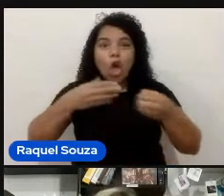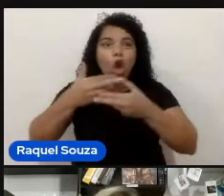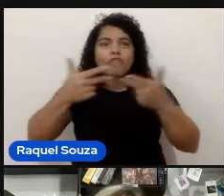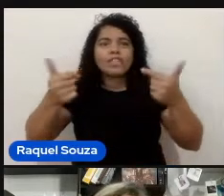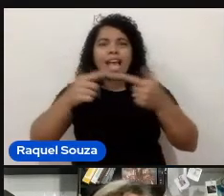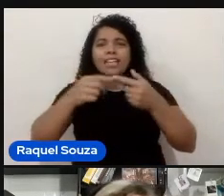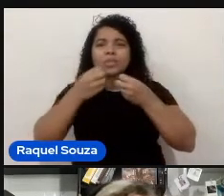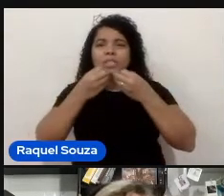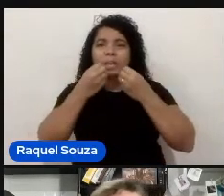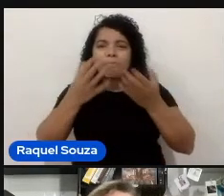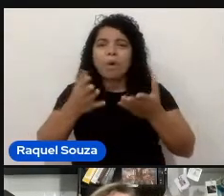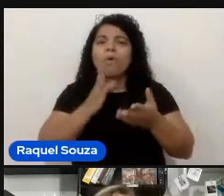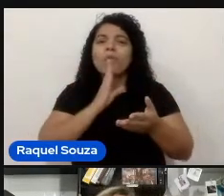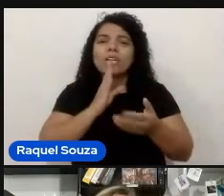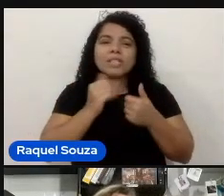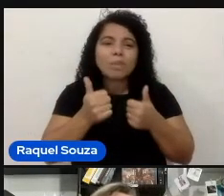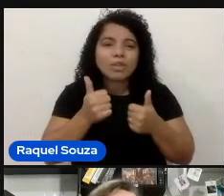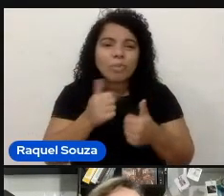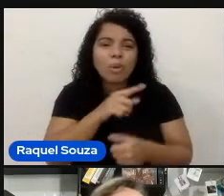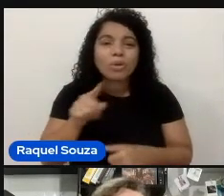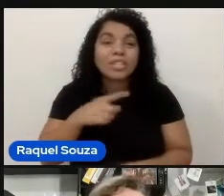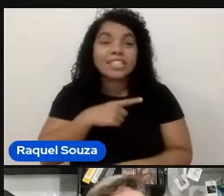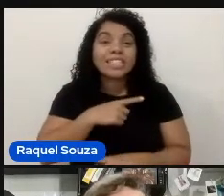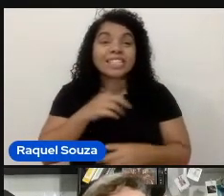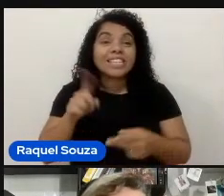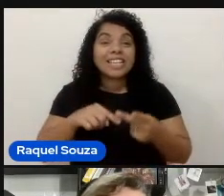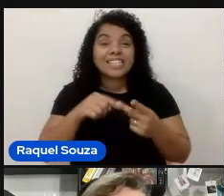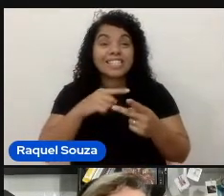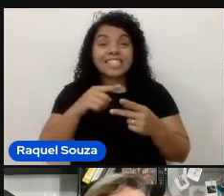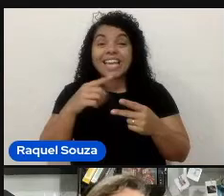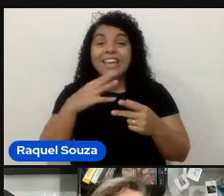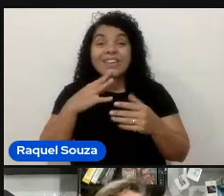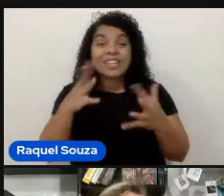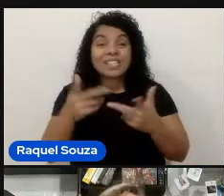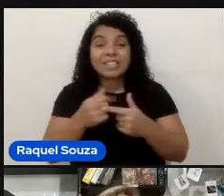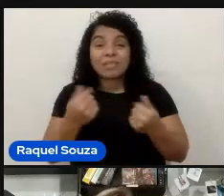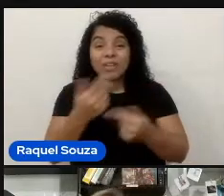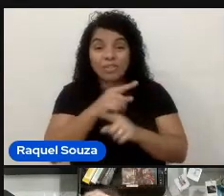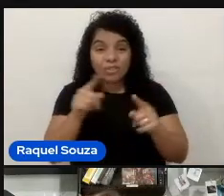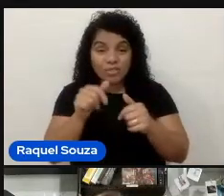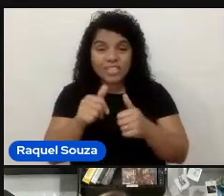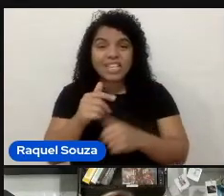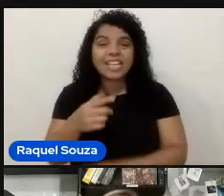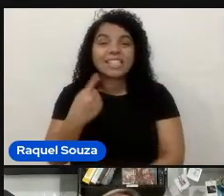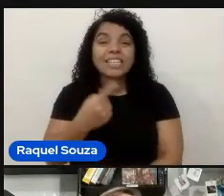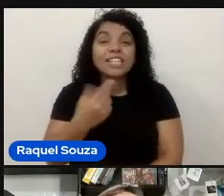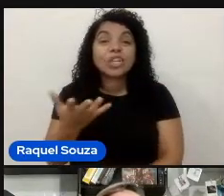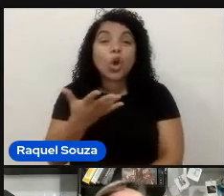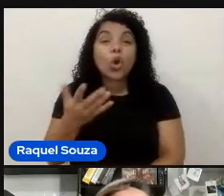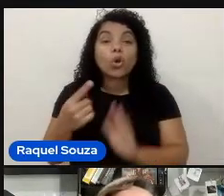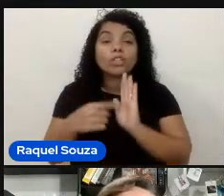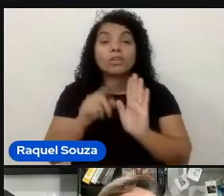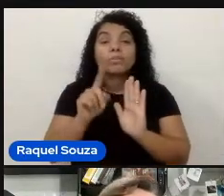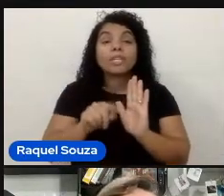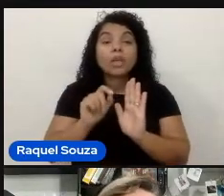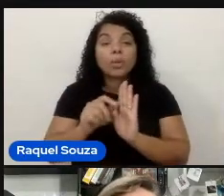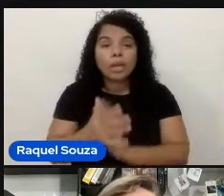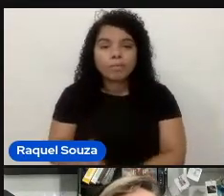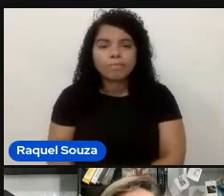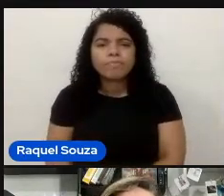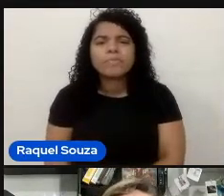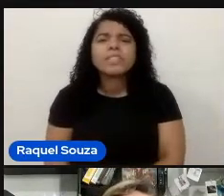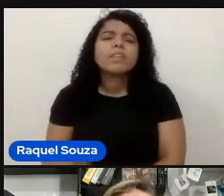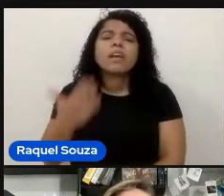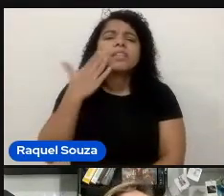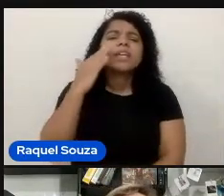boa, conhecimento bom. Então a gente trouxe conhecimento maravilhoso para vocês. Vê o que a gente trouxe para vocês hoje. A gente vai entender um